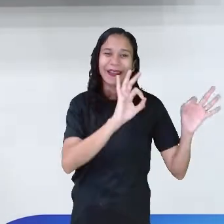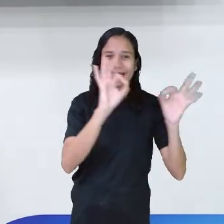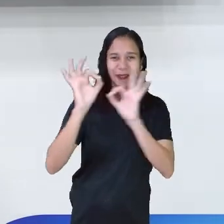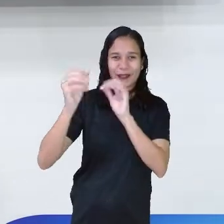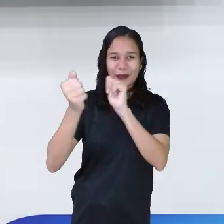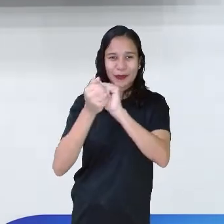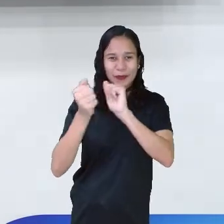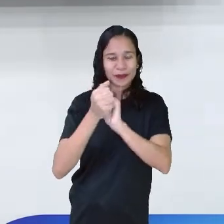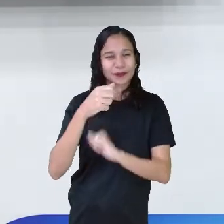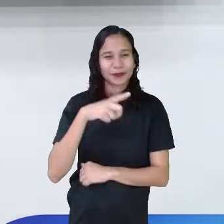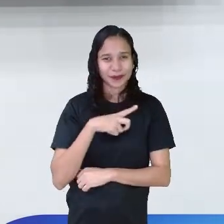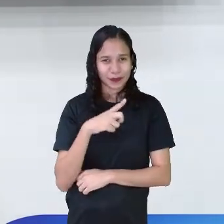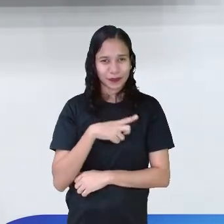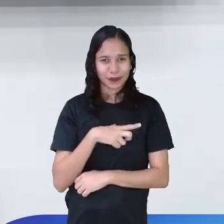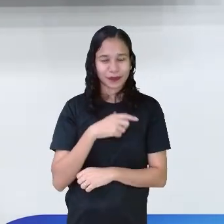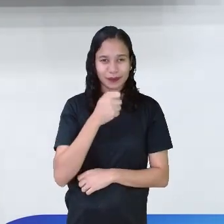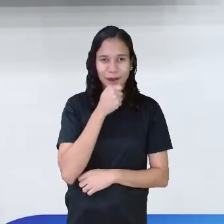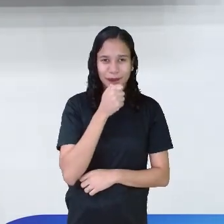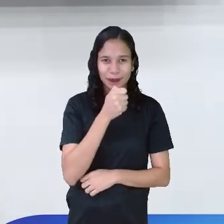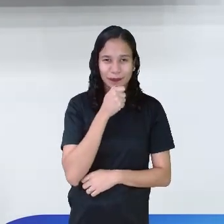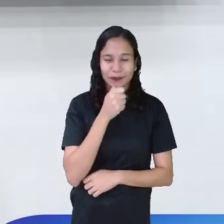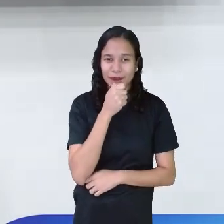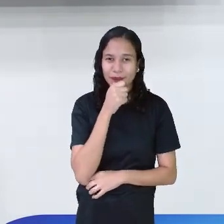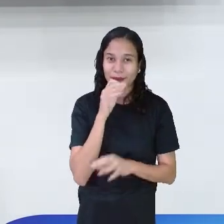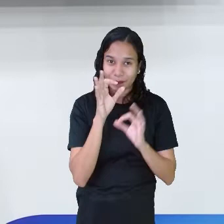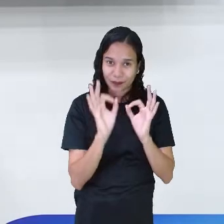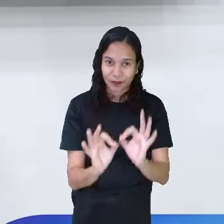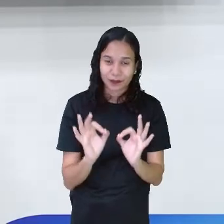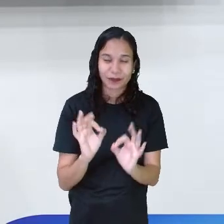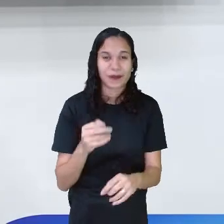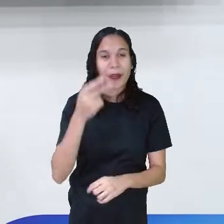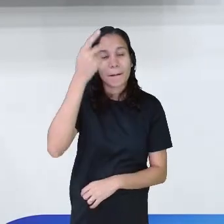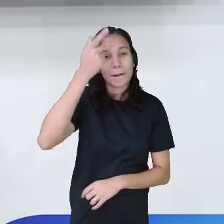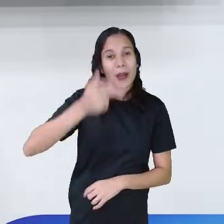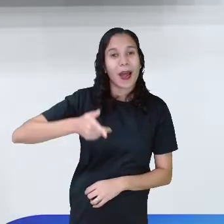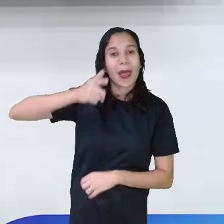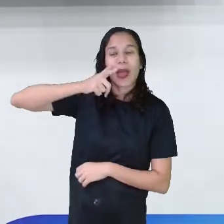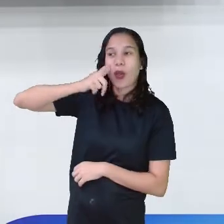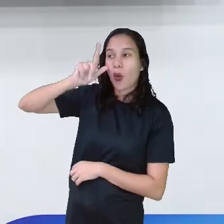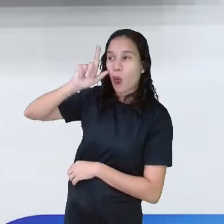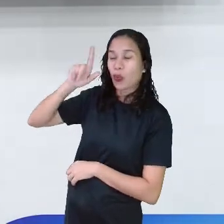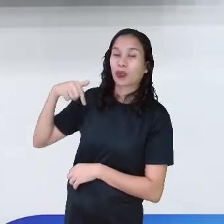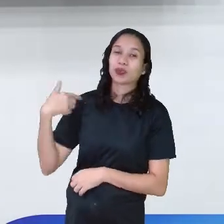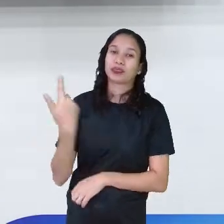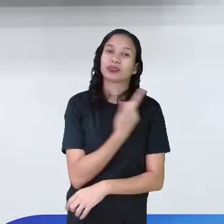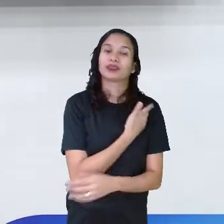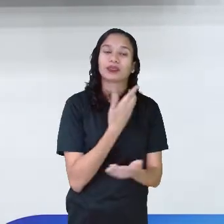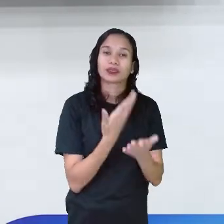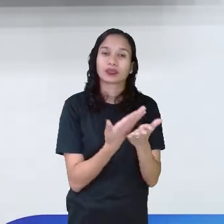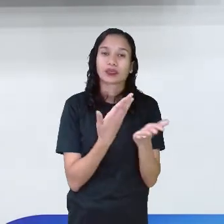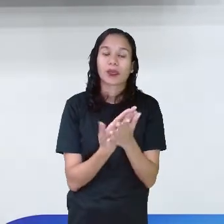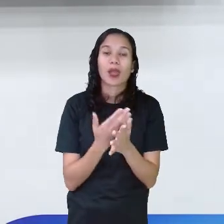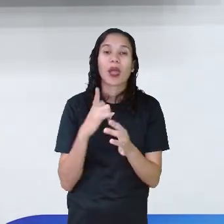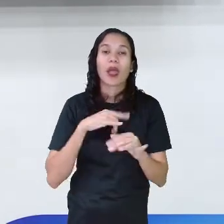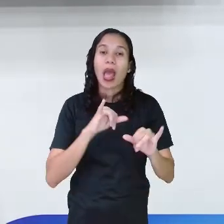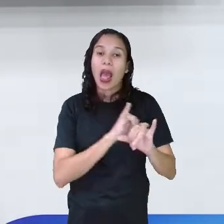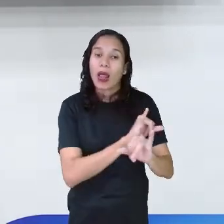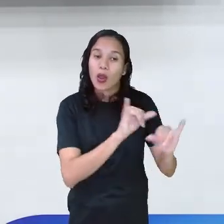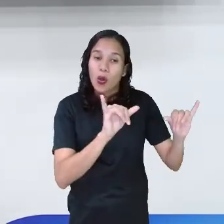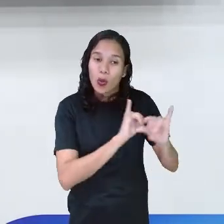programa para ver aquela reportagem. No caso de ontem, que trabalhamos a notícia, nós vimos que a